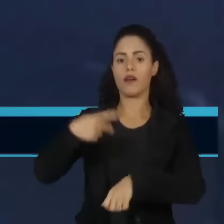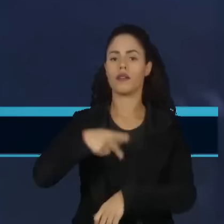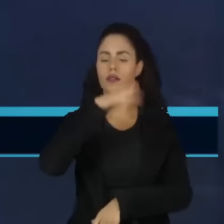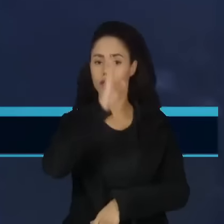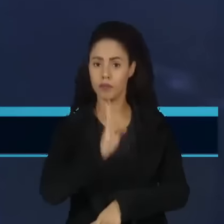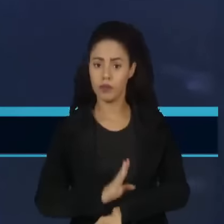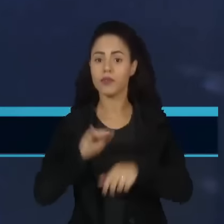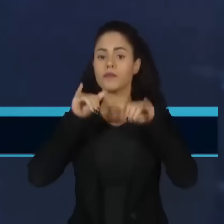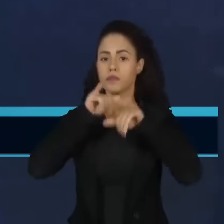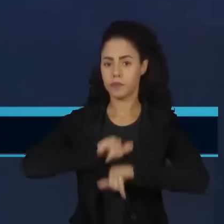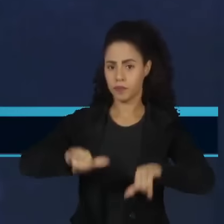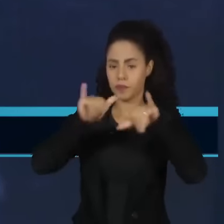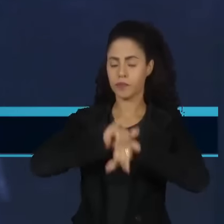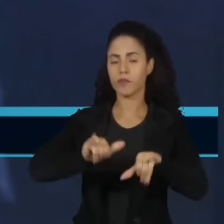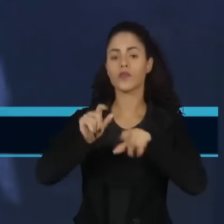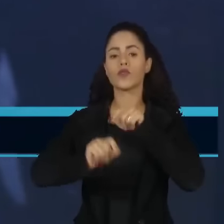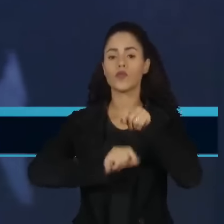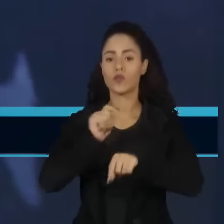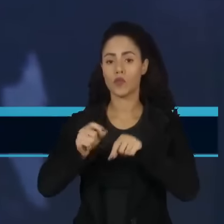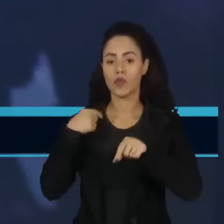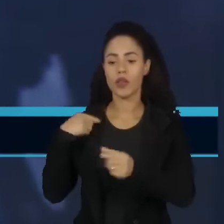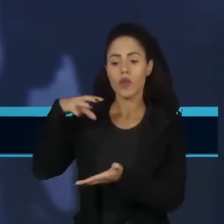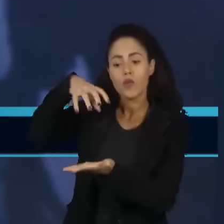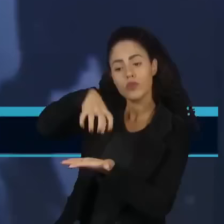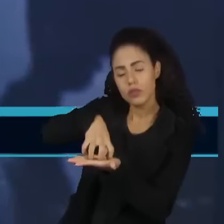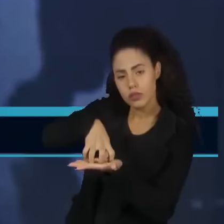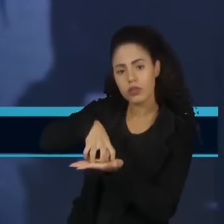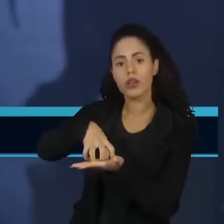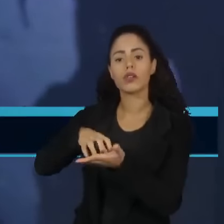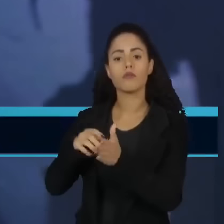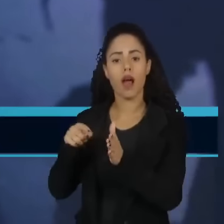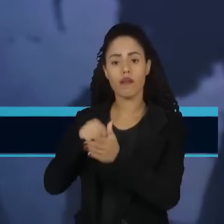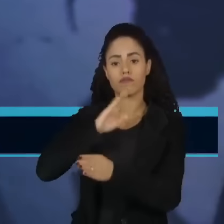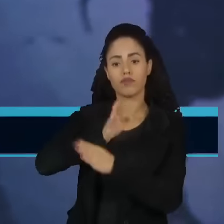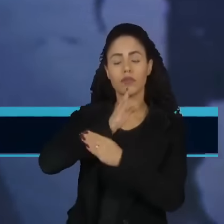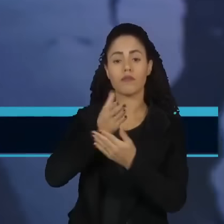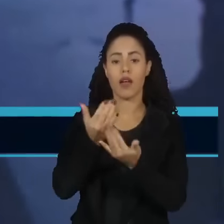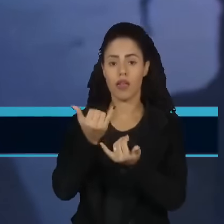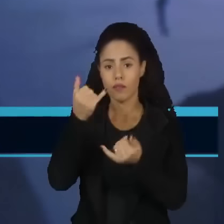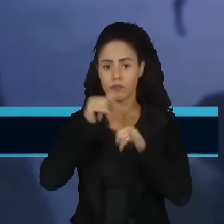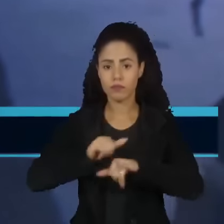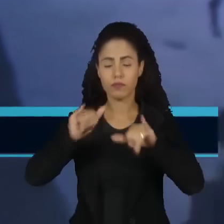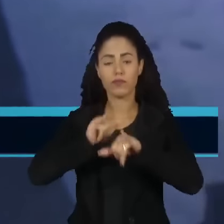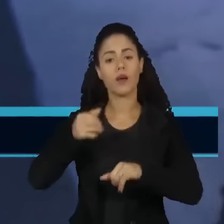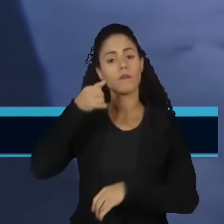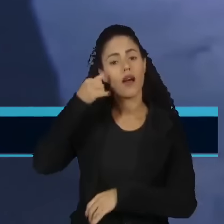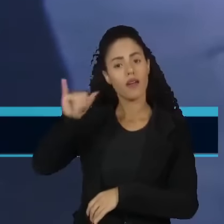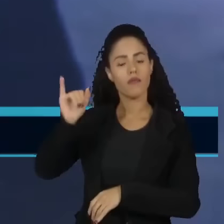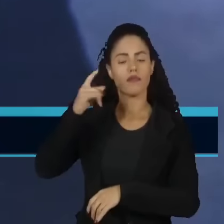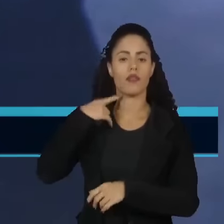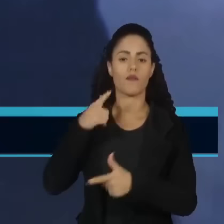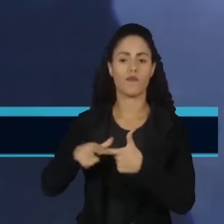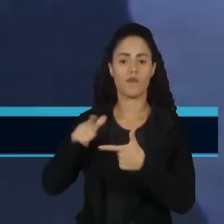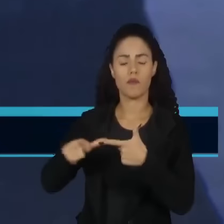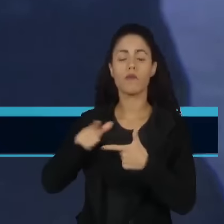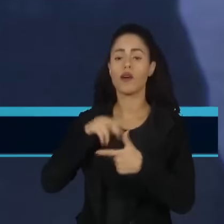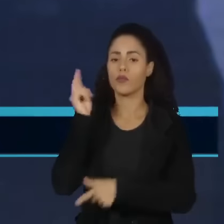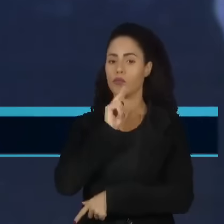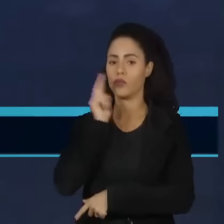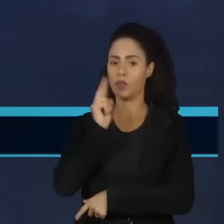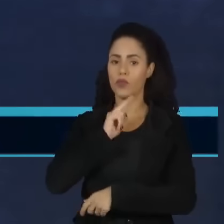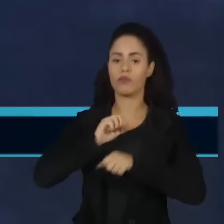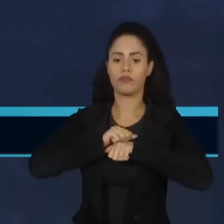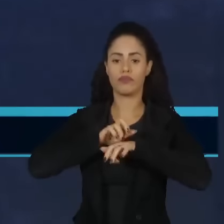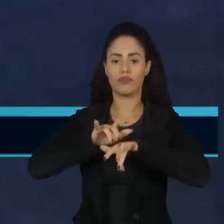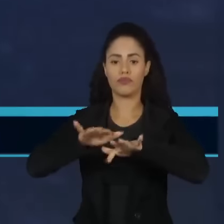Brasil foi anunciada a instalação de um centro de operações para combater a disseminação da doença declarada emergência de saúde pública